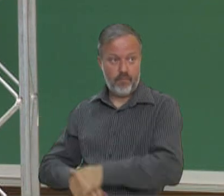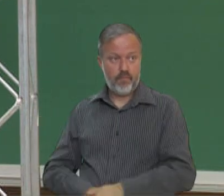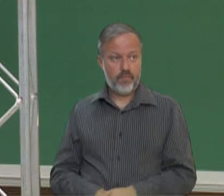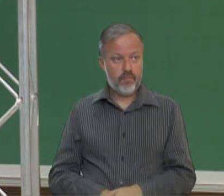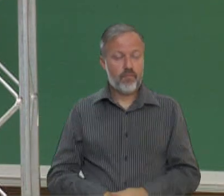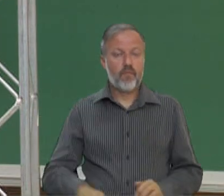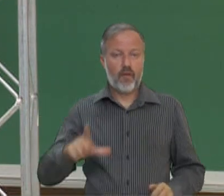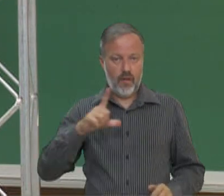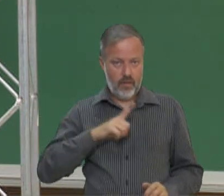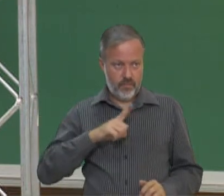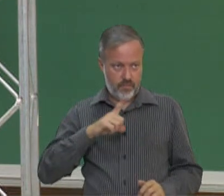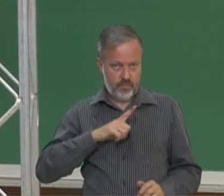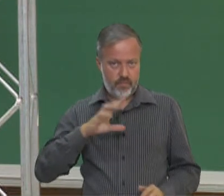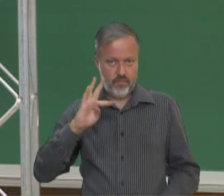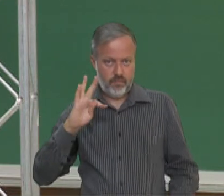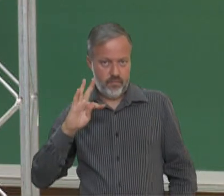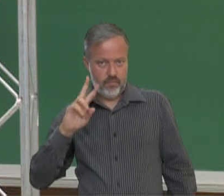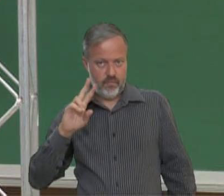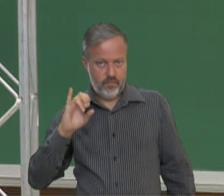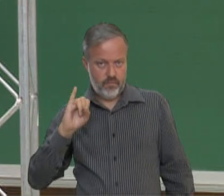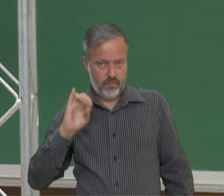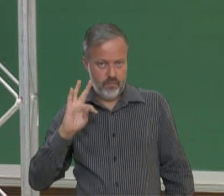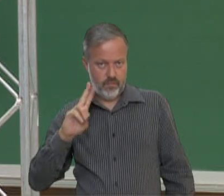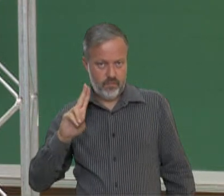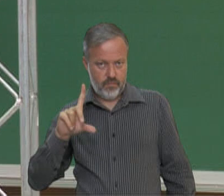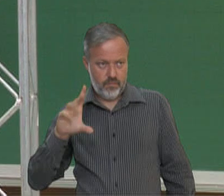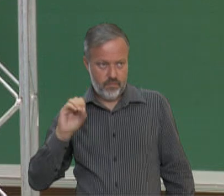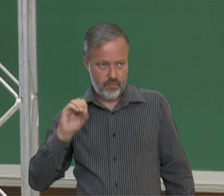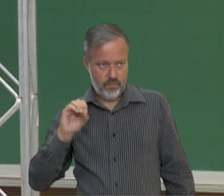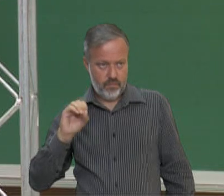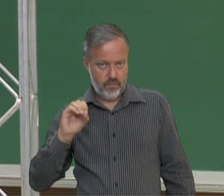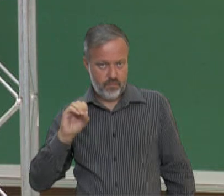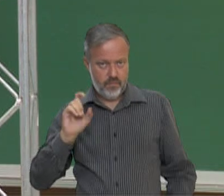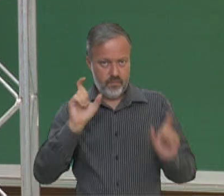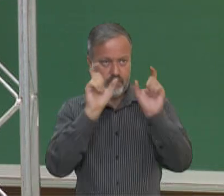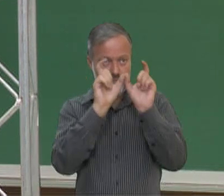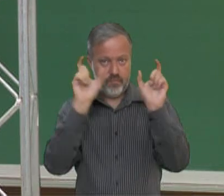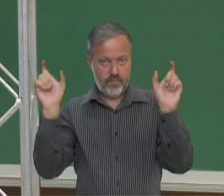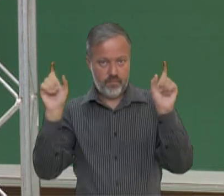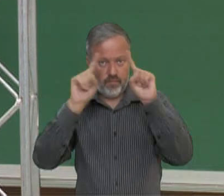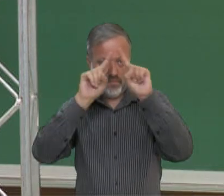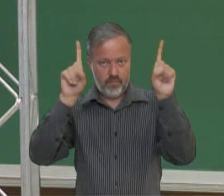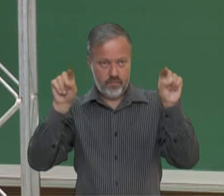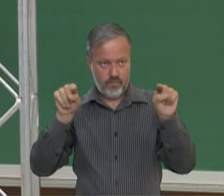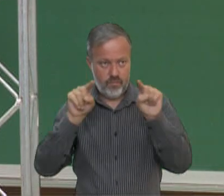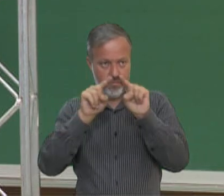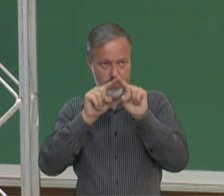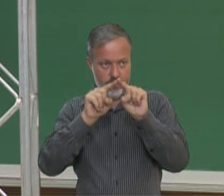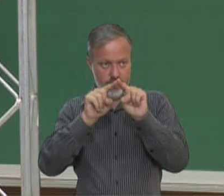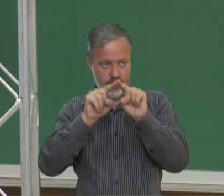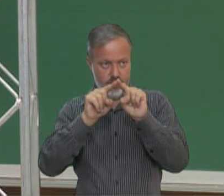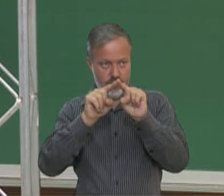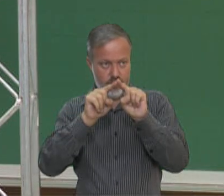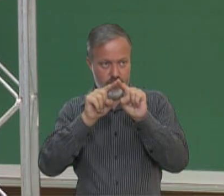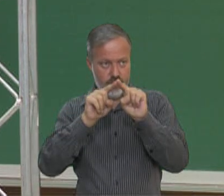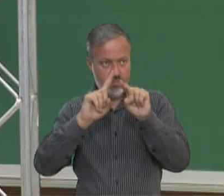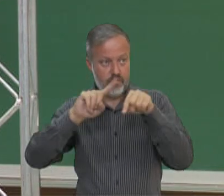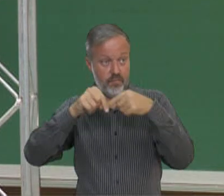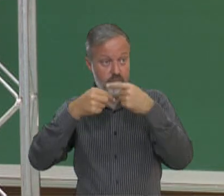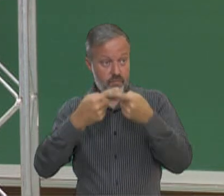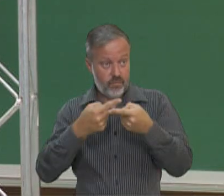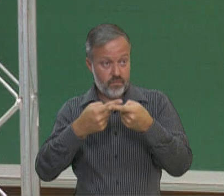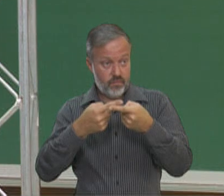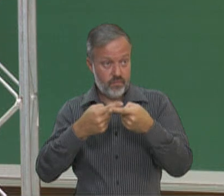Temos o titular, este mais grande. A gente tem aqui o título, a manchete,